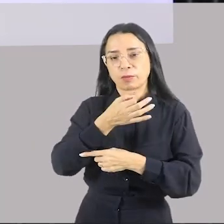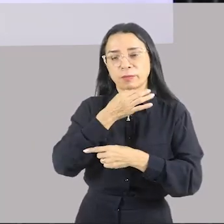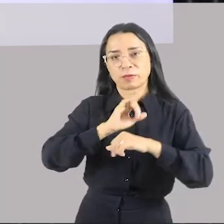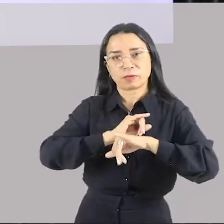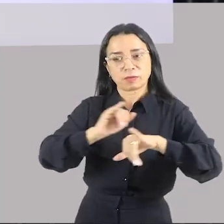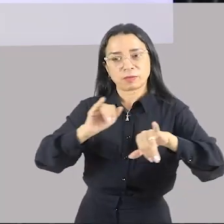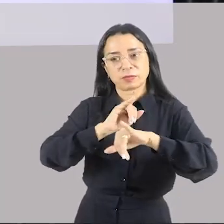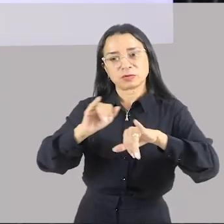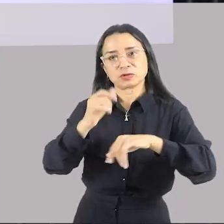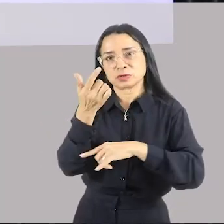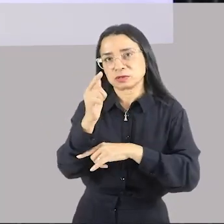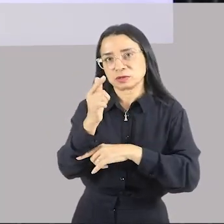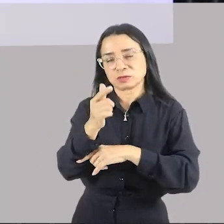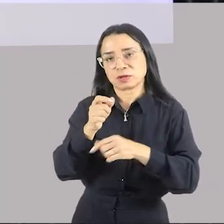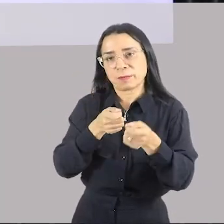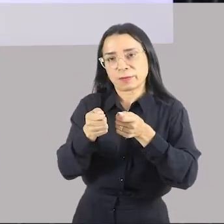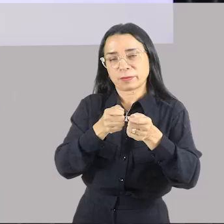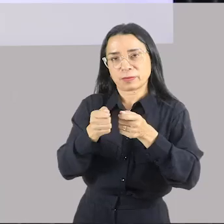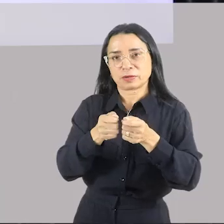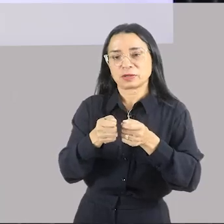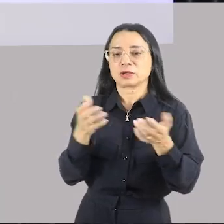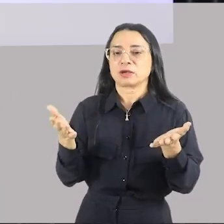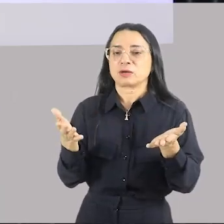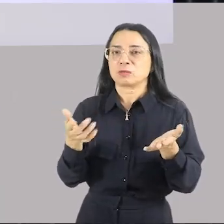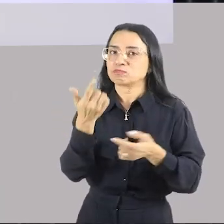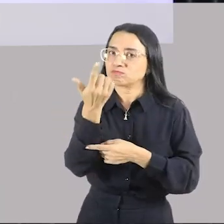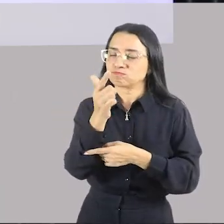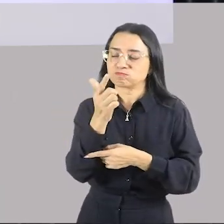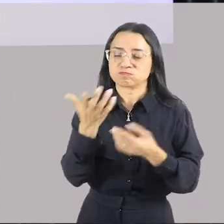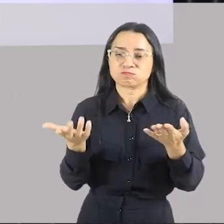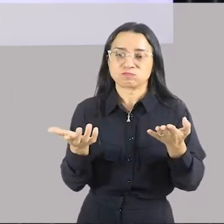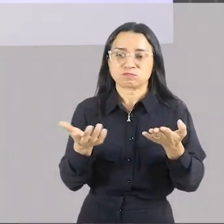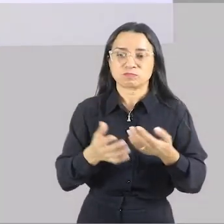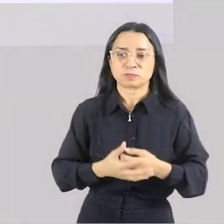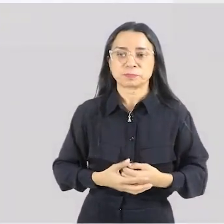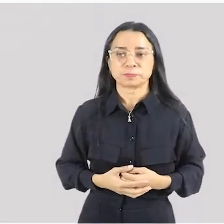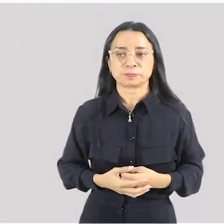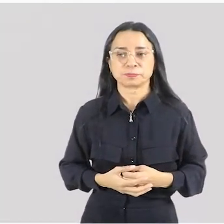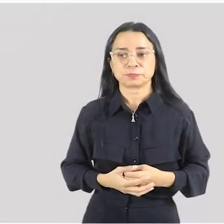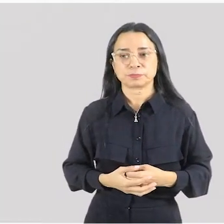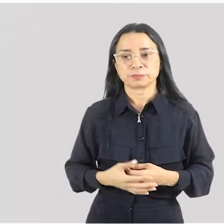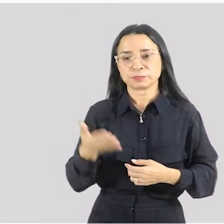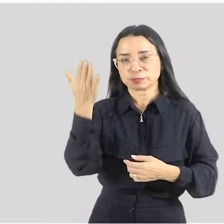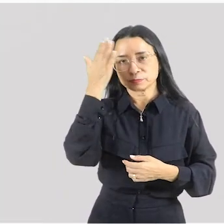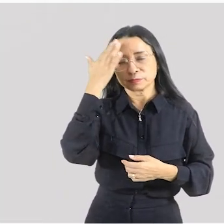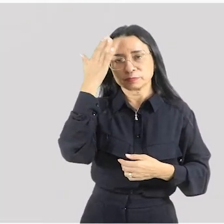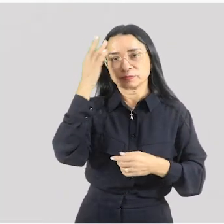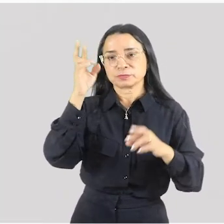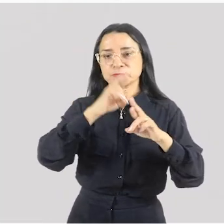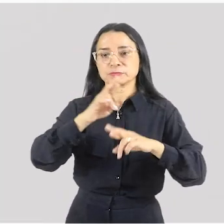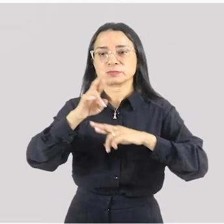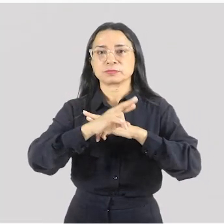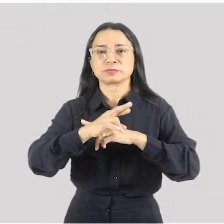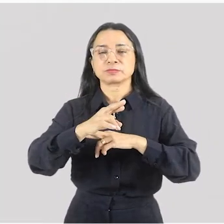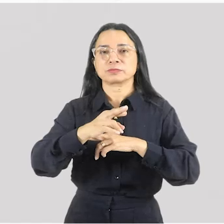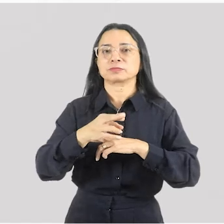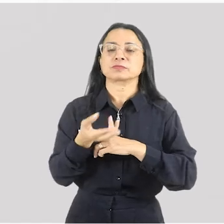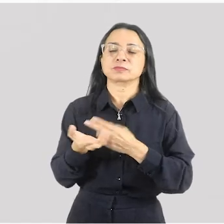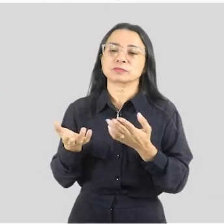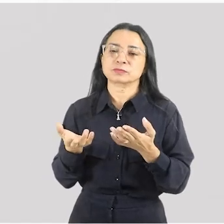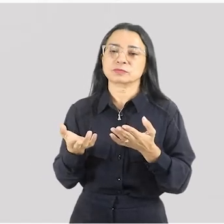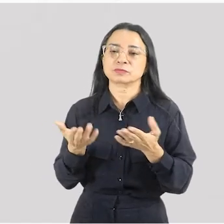divulga, segundo o autor, é manipulado. Esse entendimento acerca dos meios de comunicação, que tem a